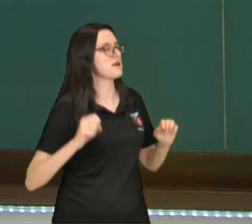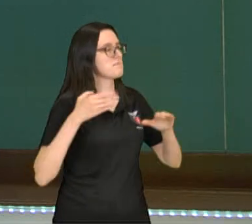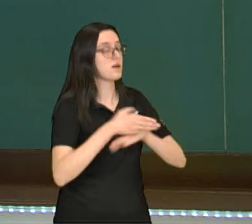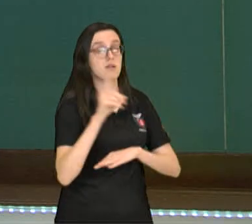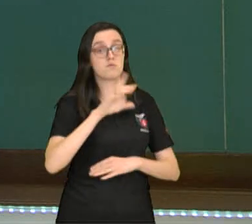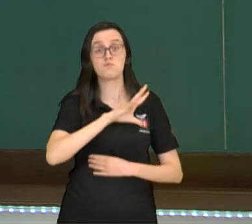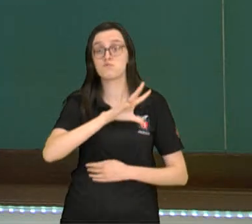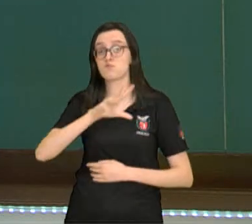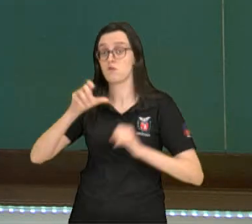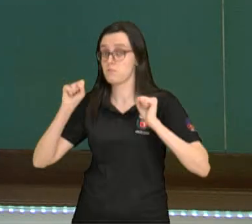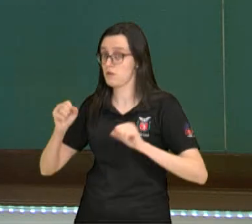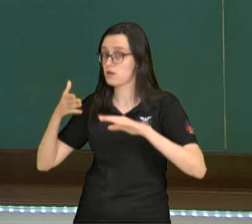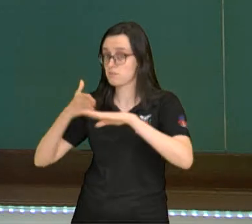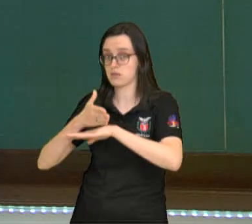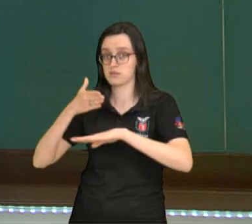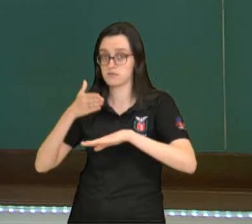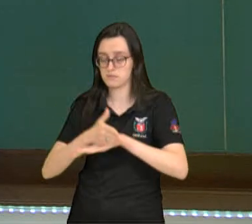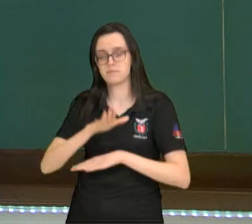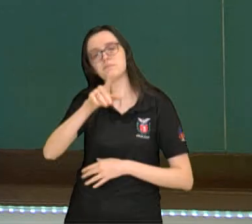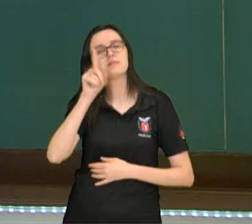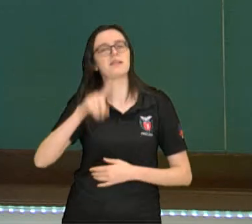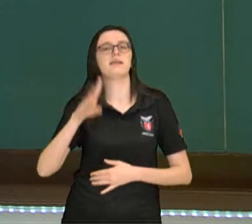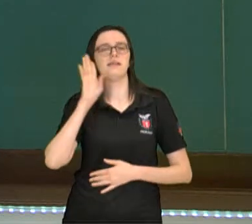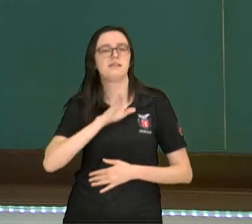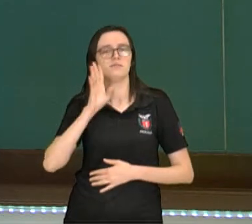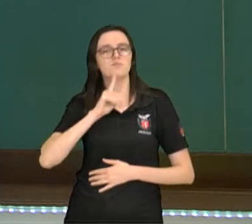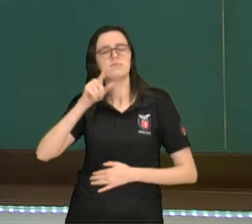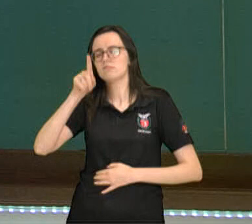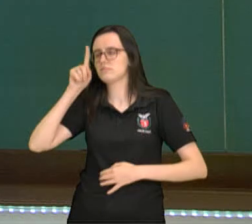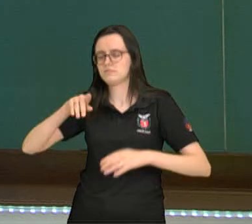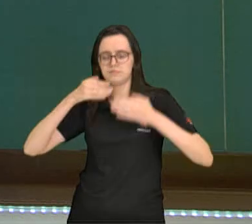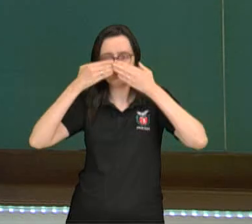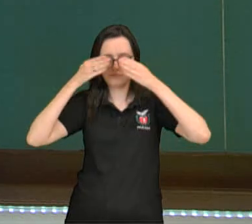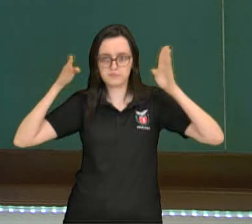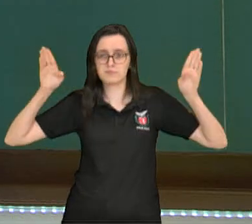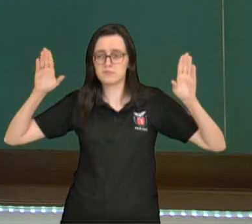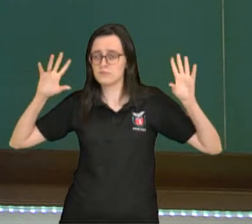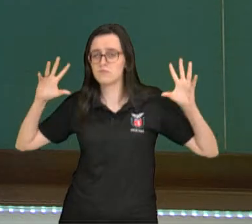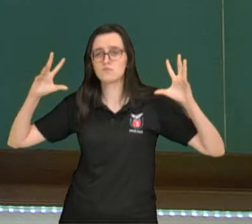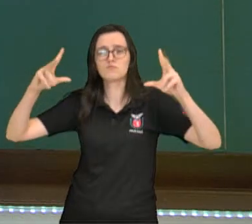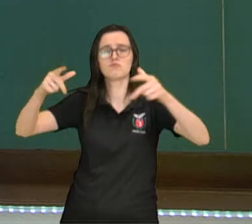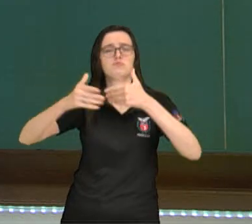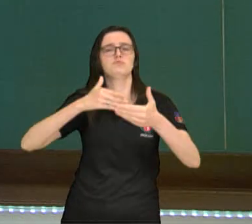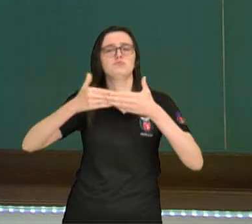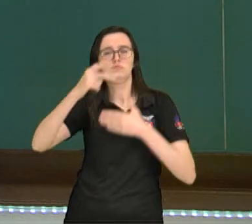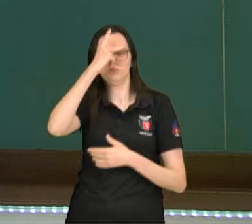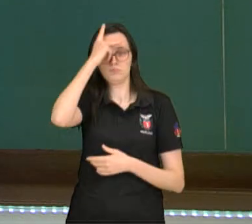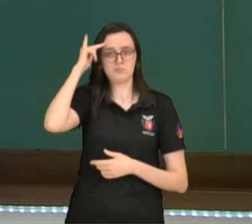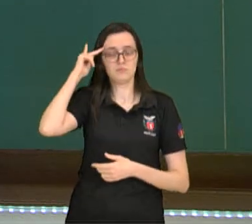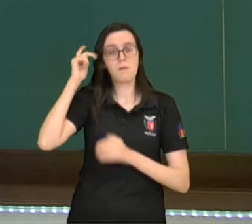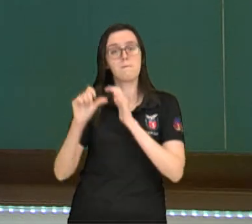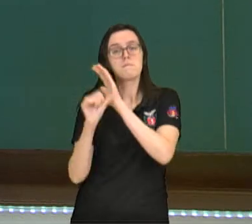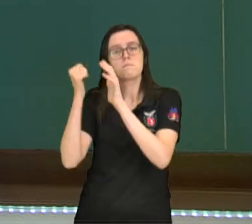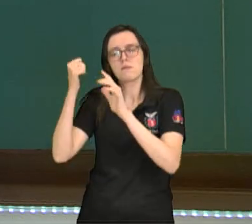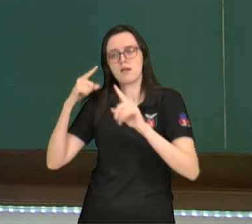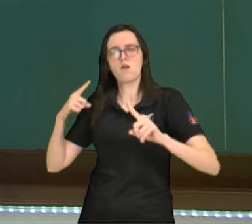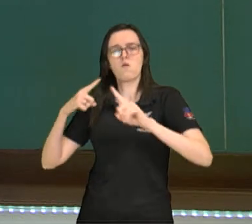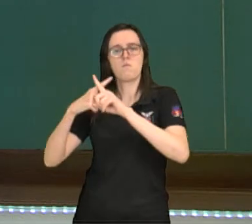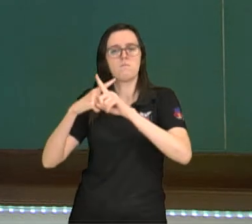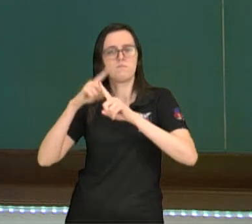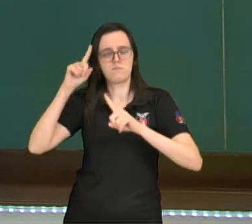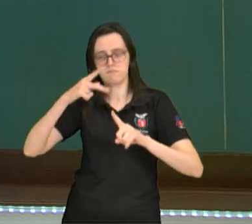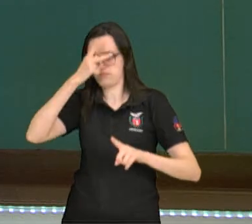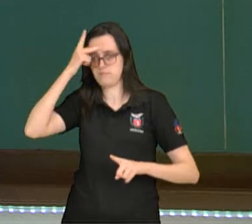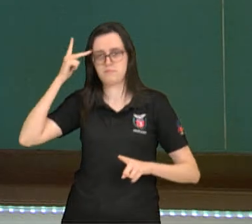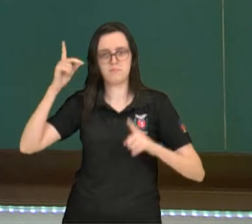pode participar da orientação. Isso é legal da orientação, ela abrange qualquer pessoa. Então, a primeira competição para deficientes físicos,